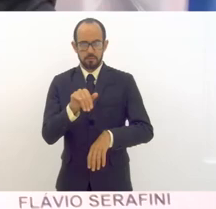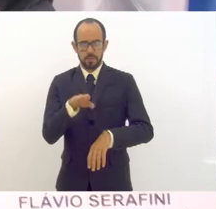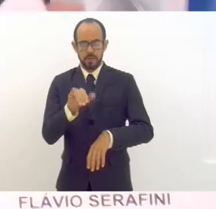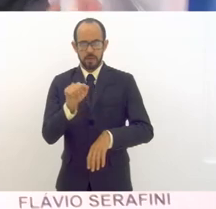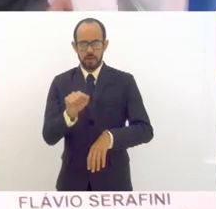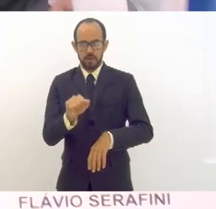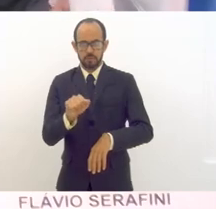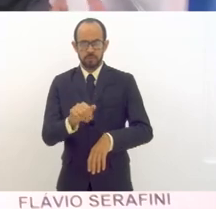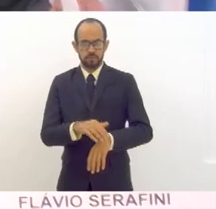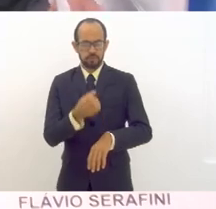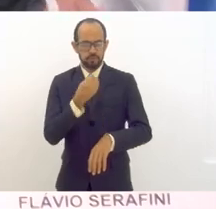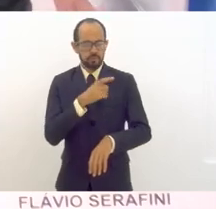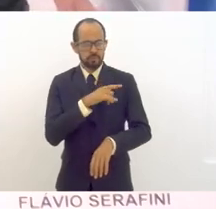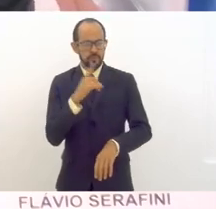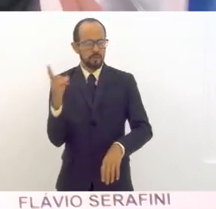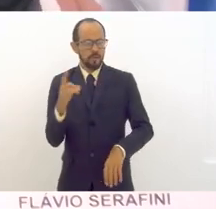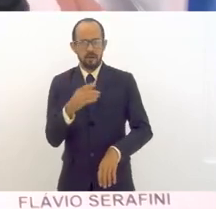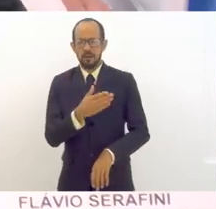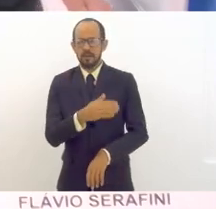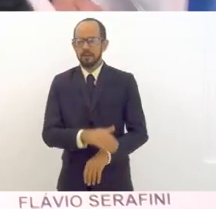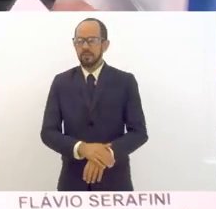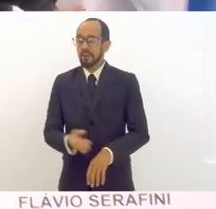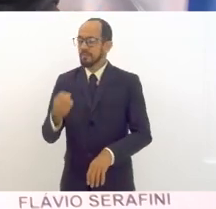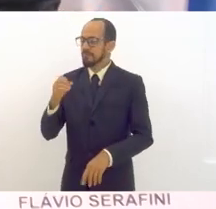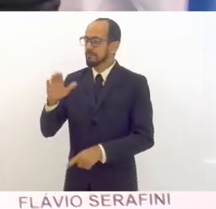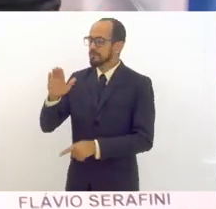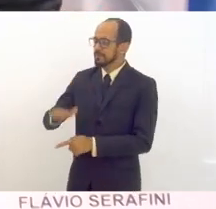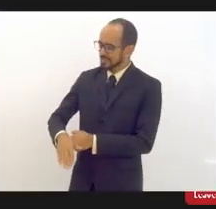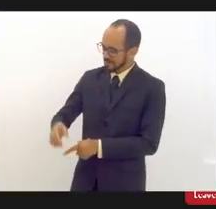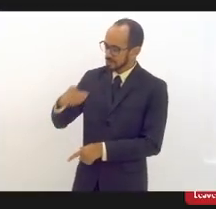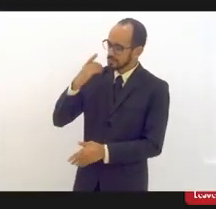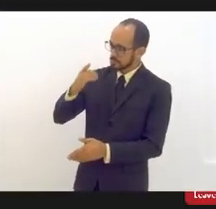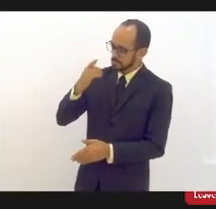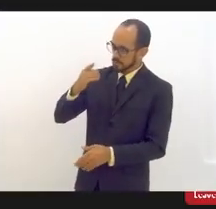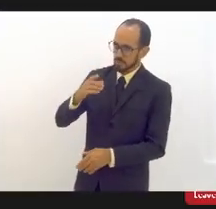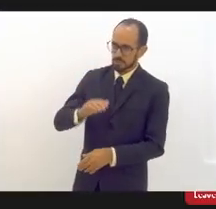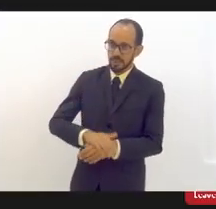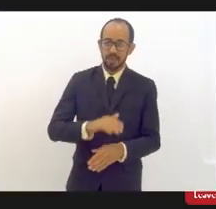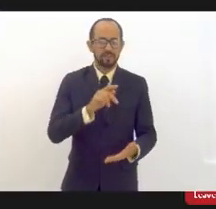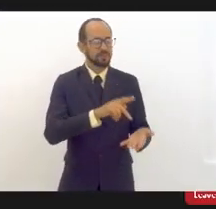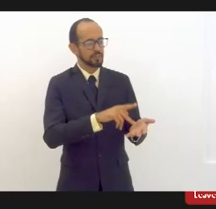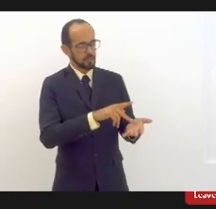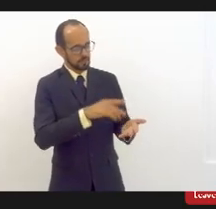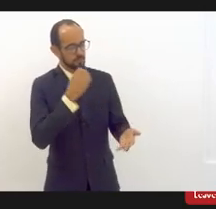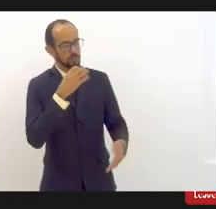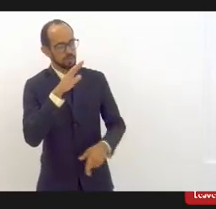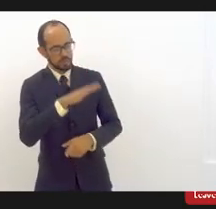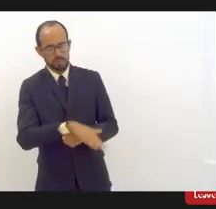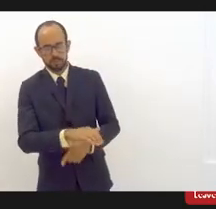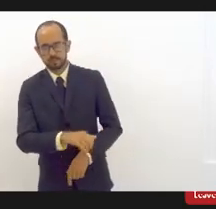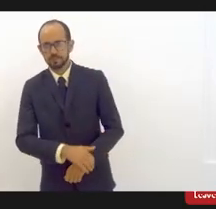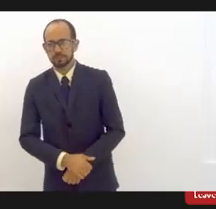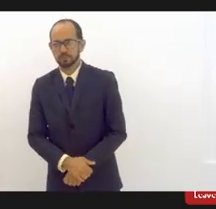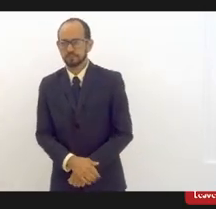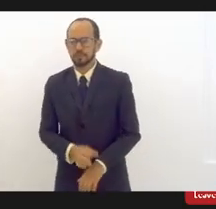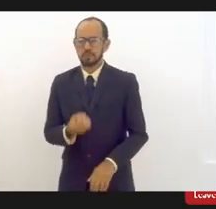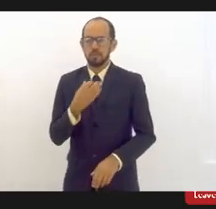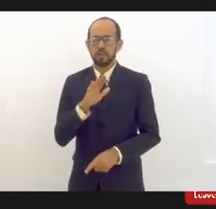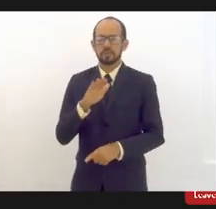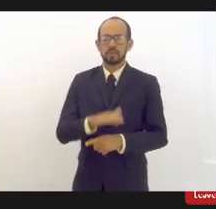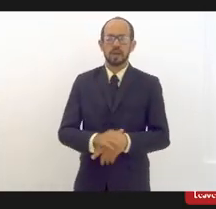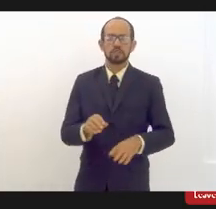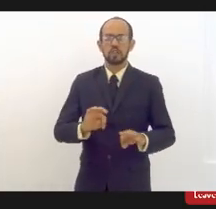dia. Já boa tarde, deputado. Boa tarde, boa tarde. Boa tarde a todos,